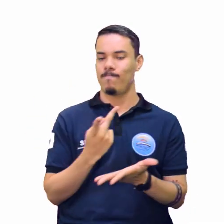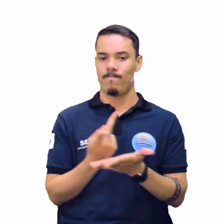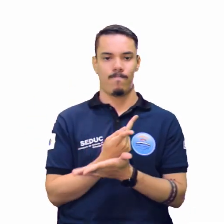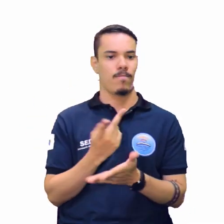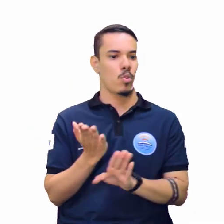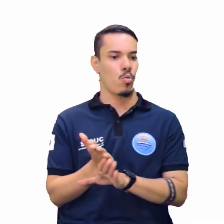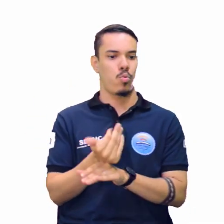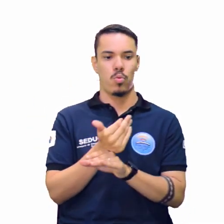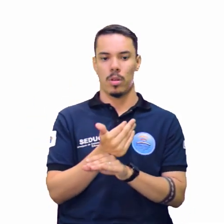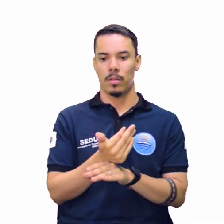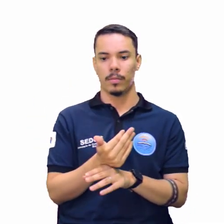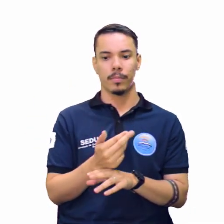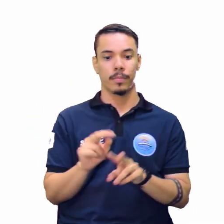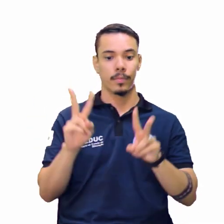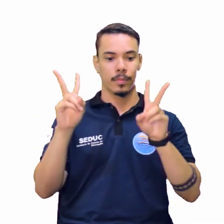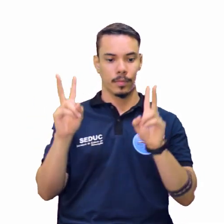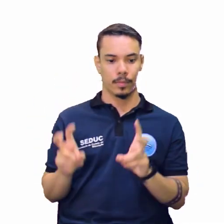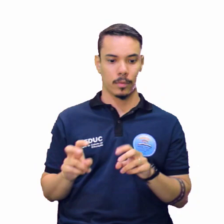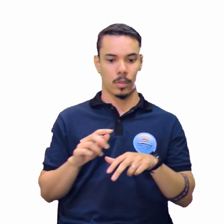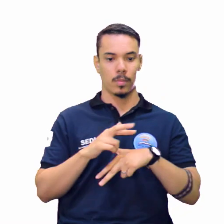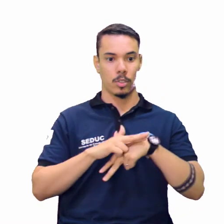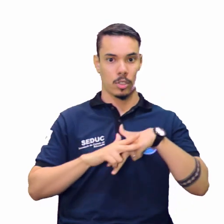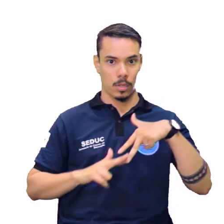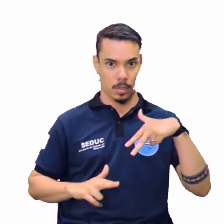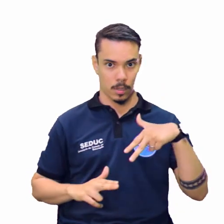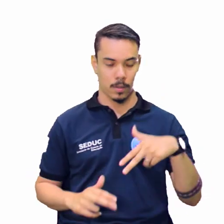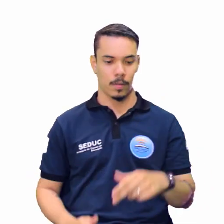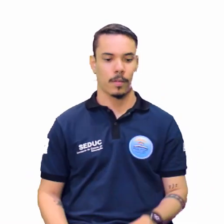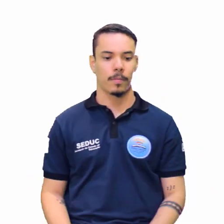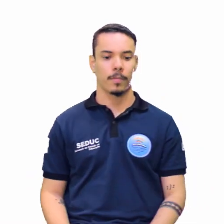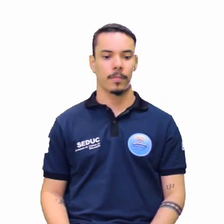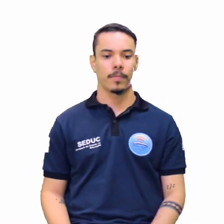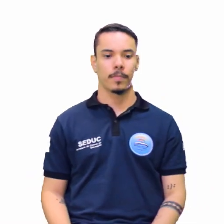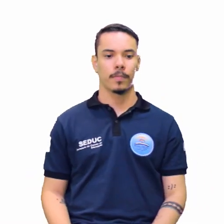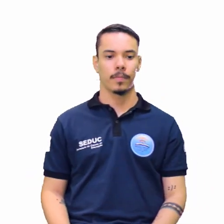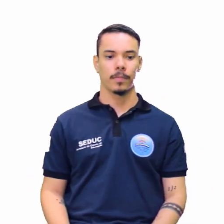desvio né relacionado ao gênero